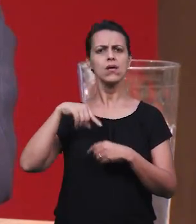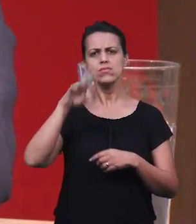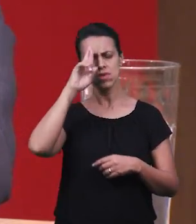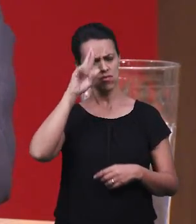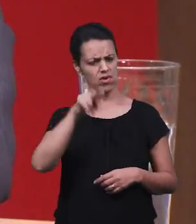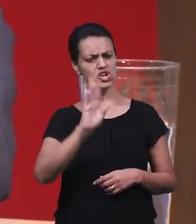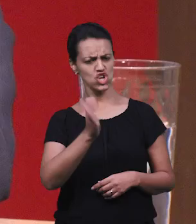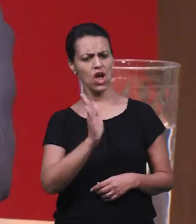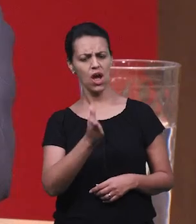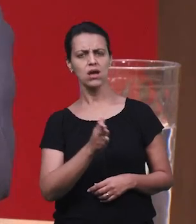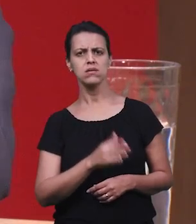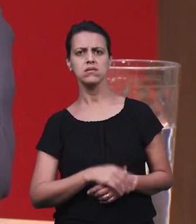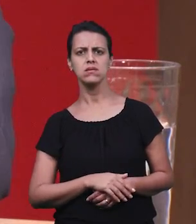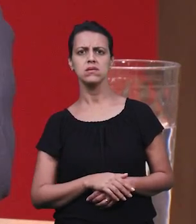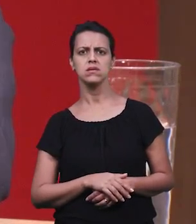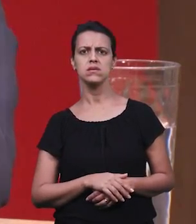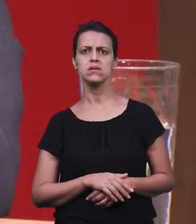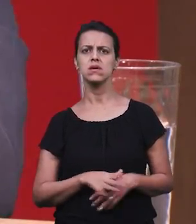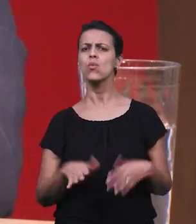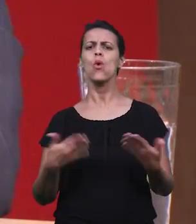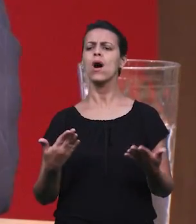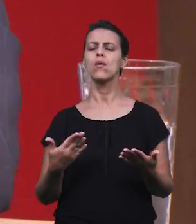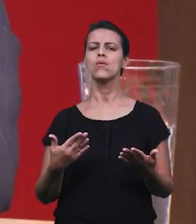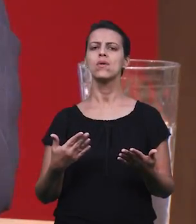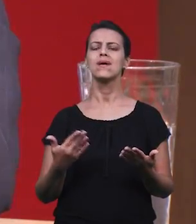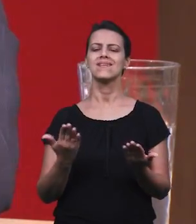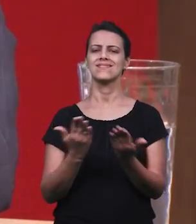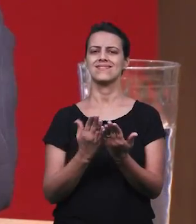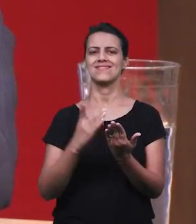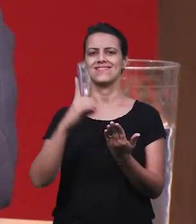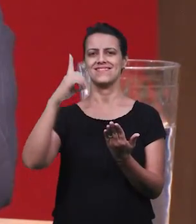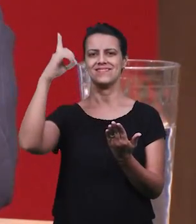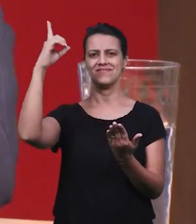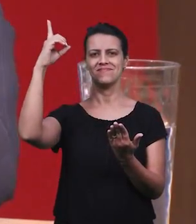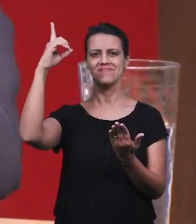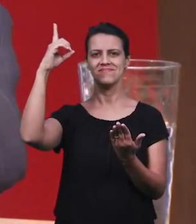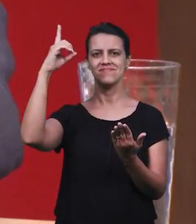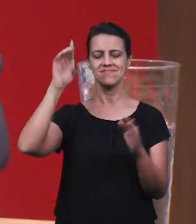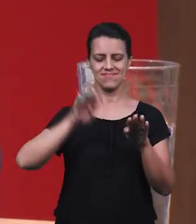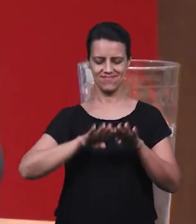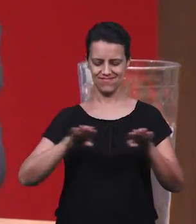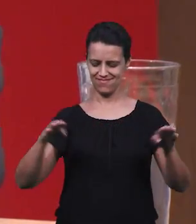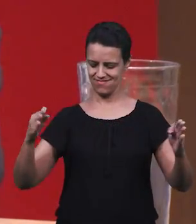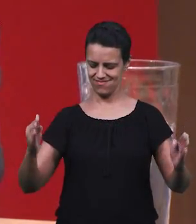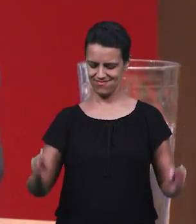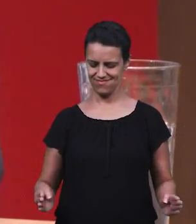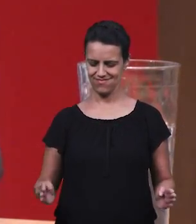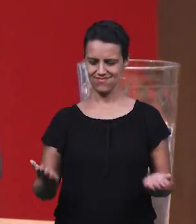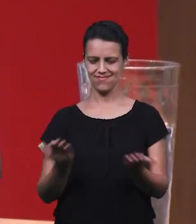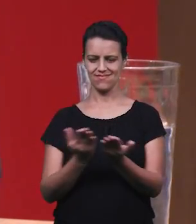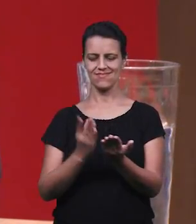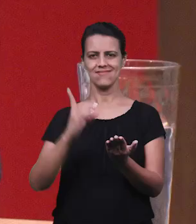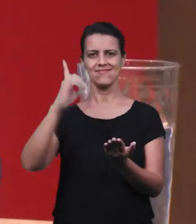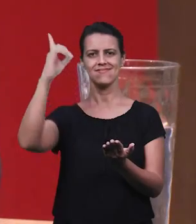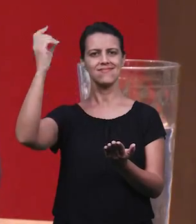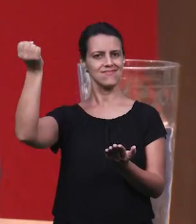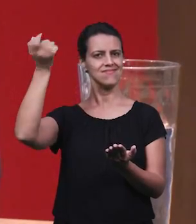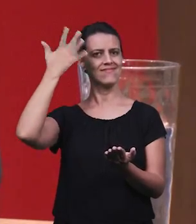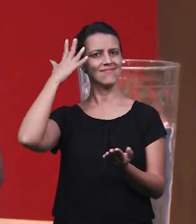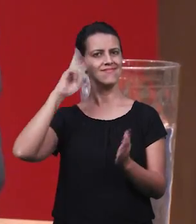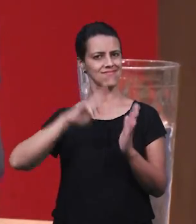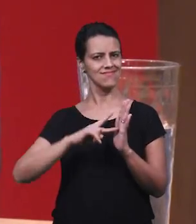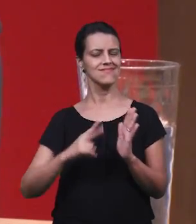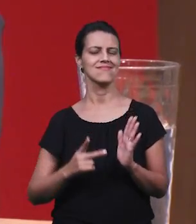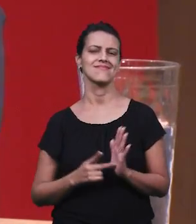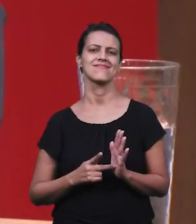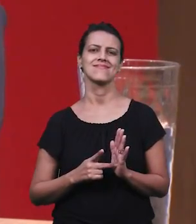tem. Aí, qual o recurso? A palavra. O púlpito de ouro é uma palavra revelada.